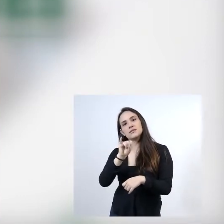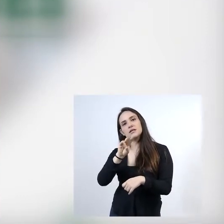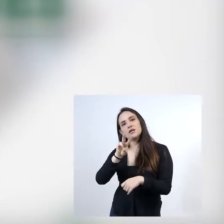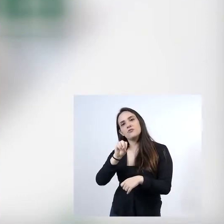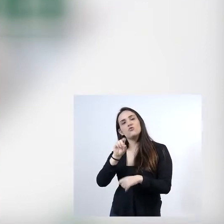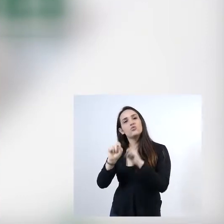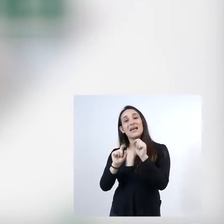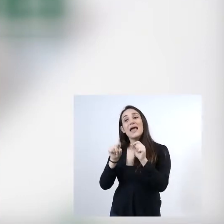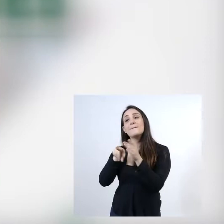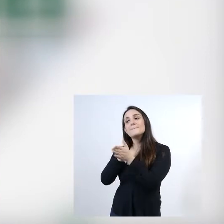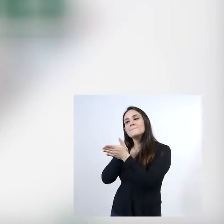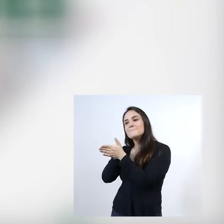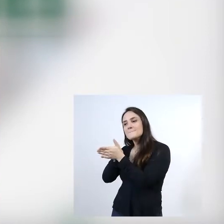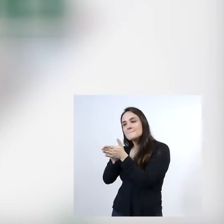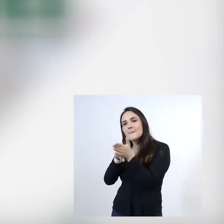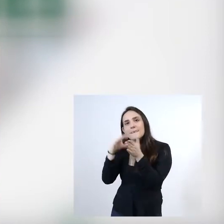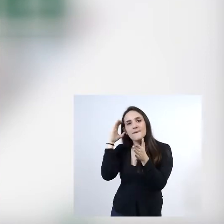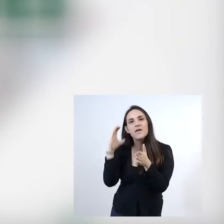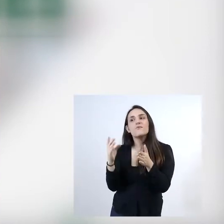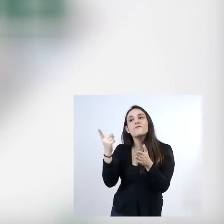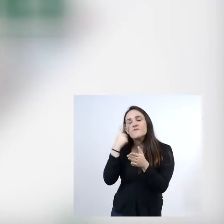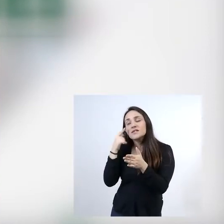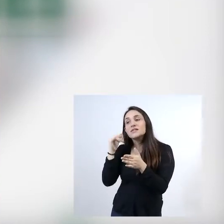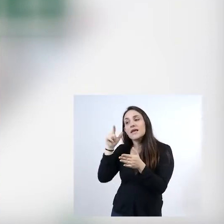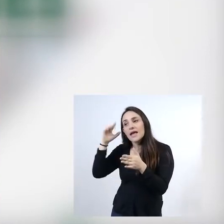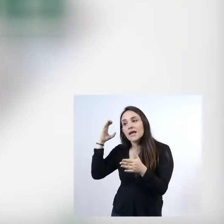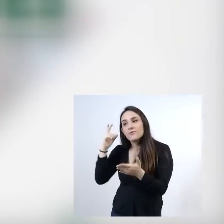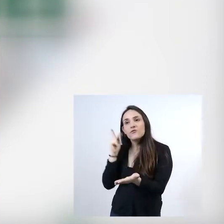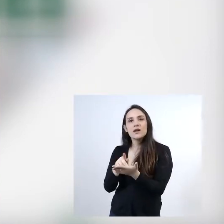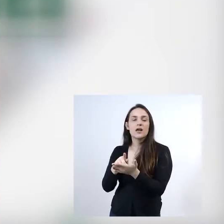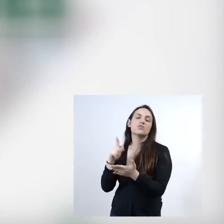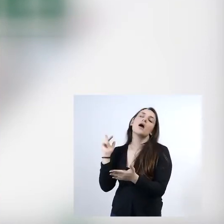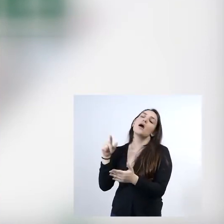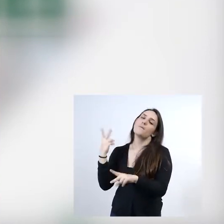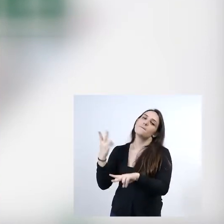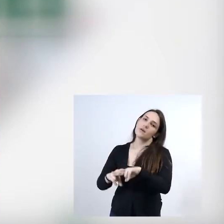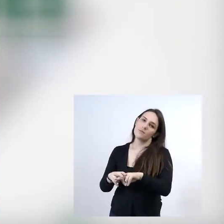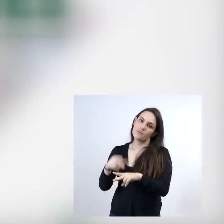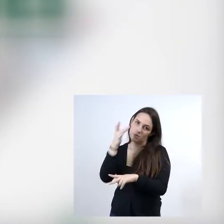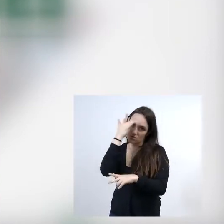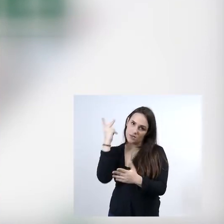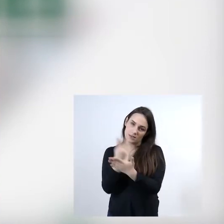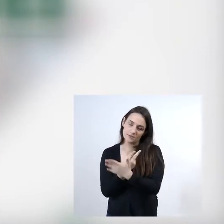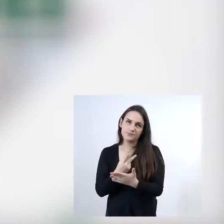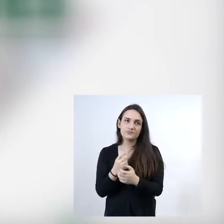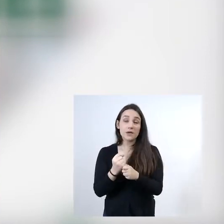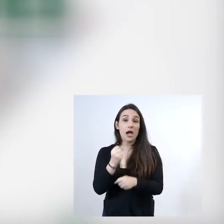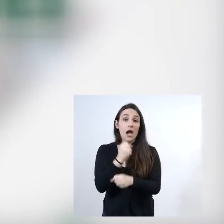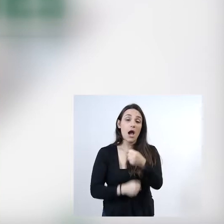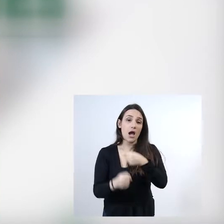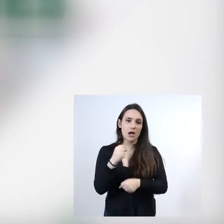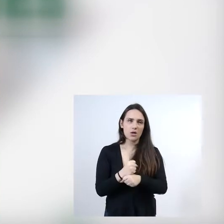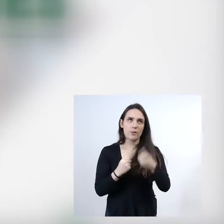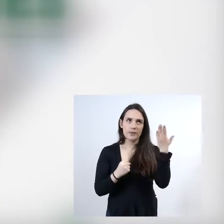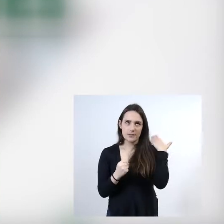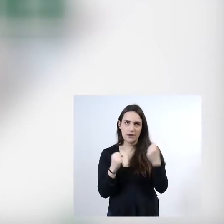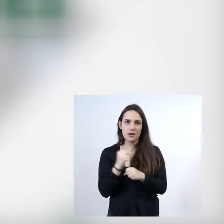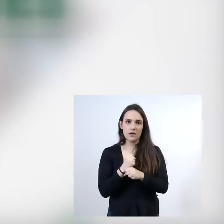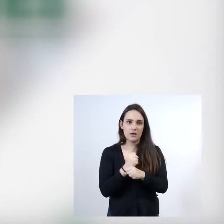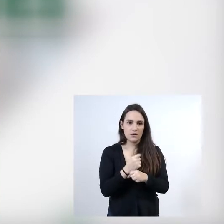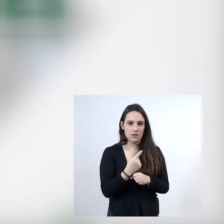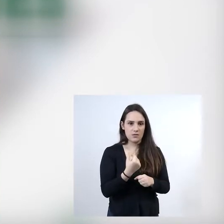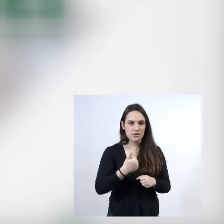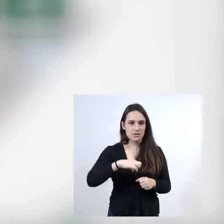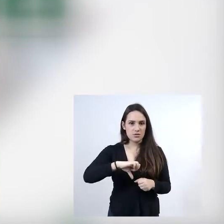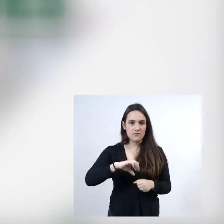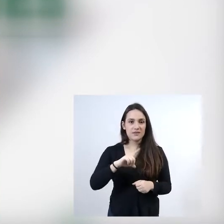de todos esses crimes que aportam a nossa unidade policial, sendo que no ano passado, em 2019, foram registrados